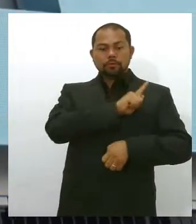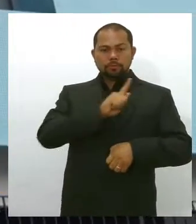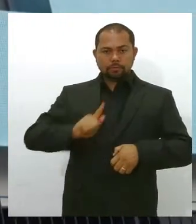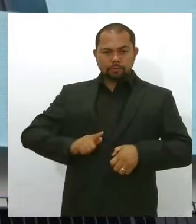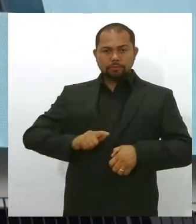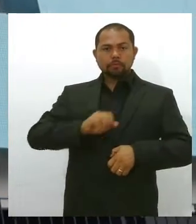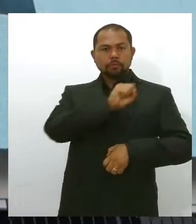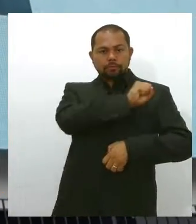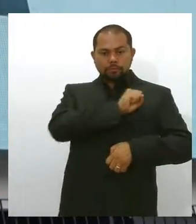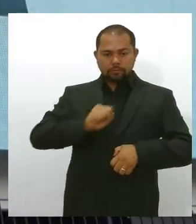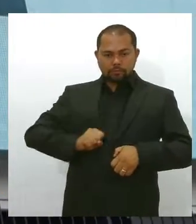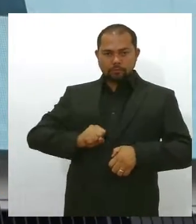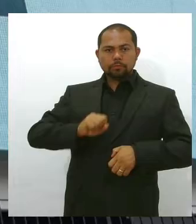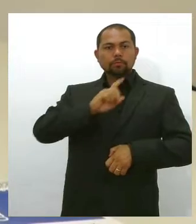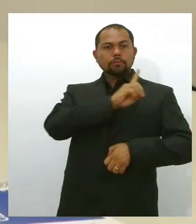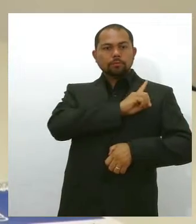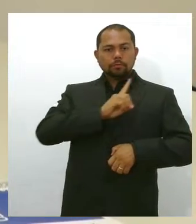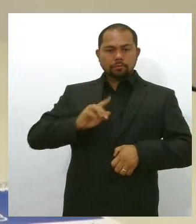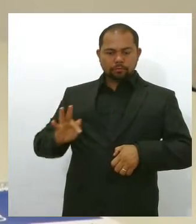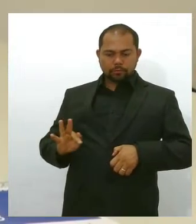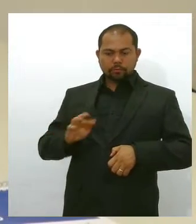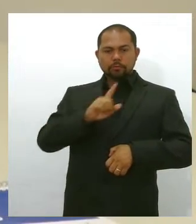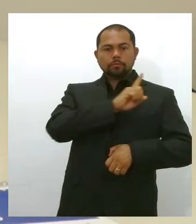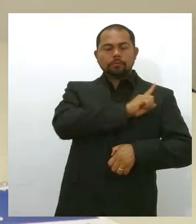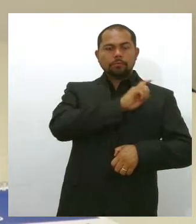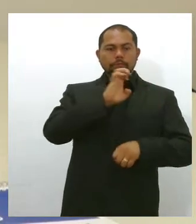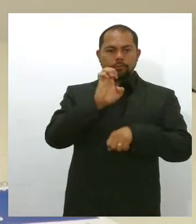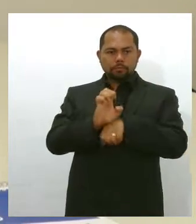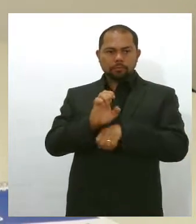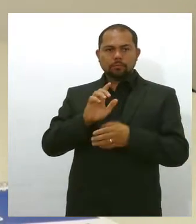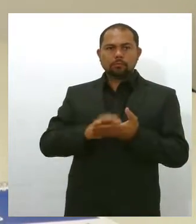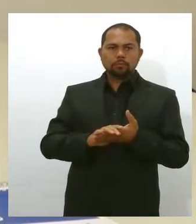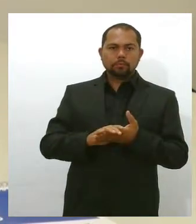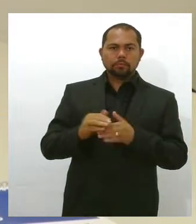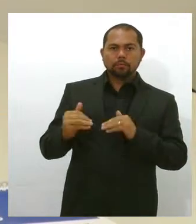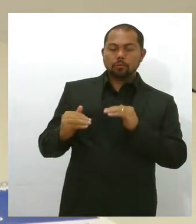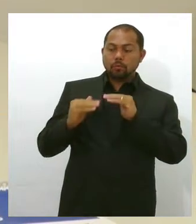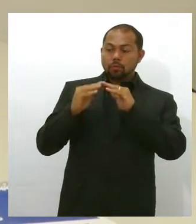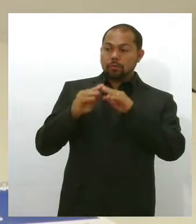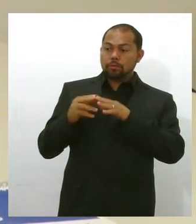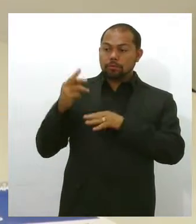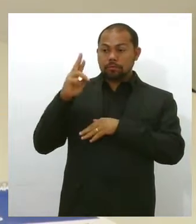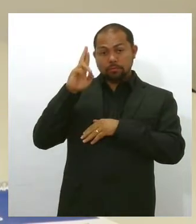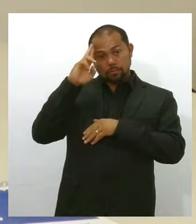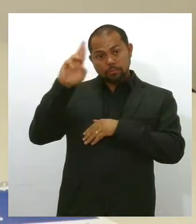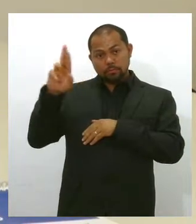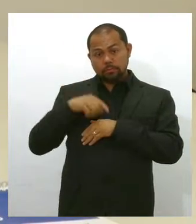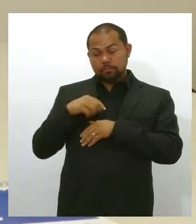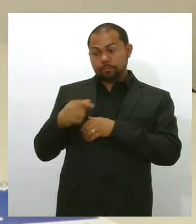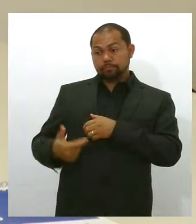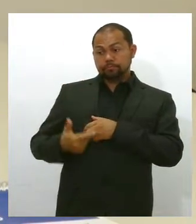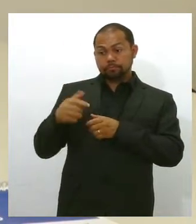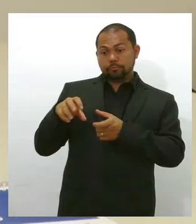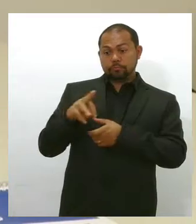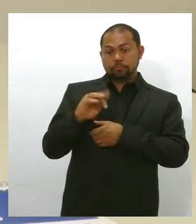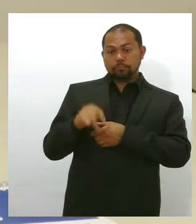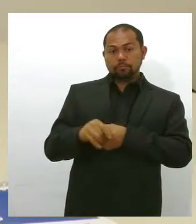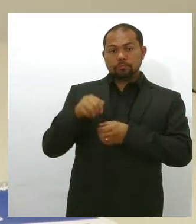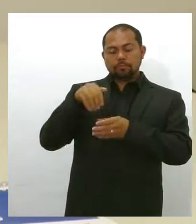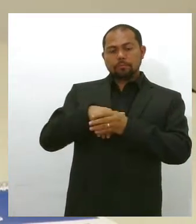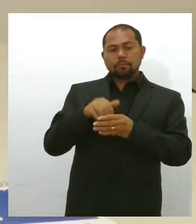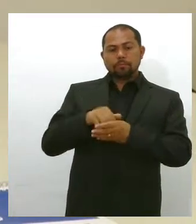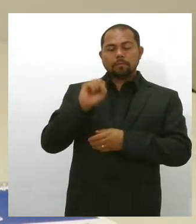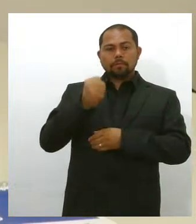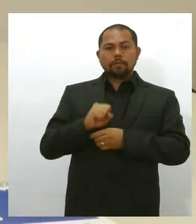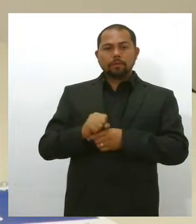deputado federal e deputado estadual de acordo com a chefe da 2ª Zona Eleitoral de Sergipe Luciana Tavares uma das principais